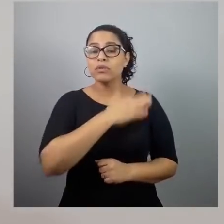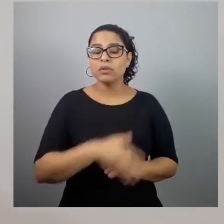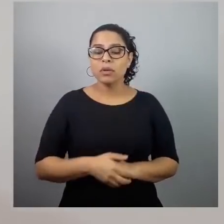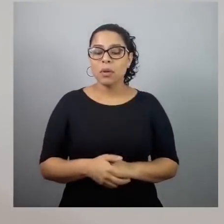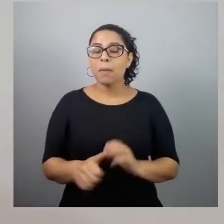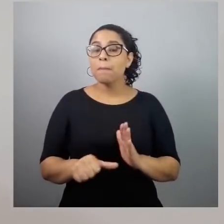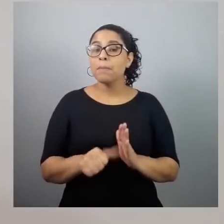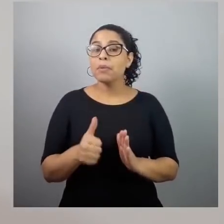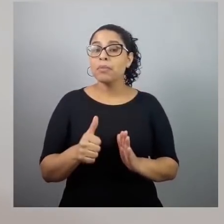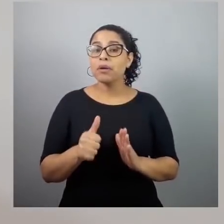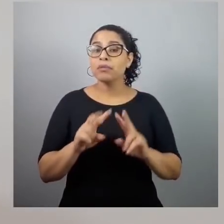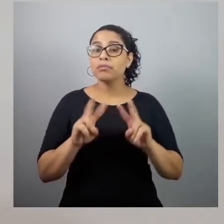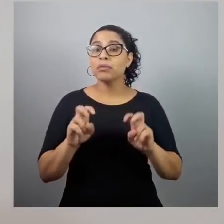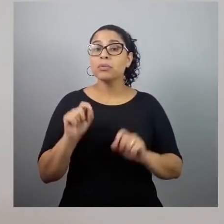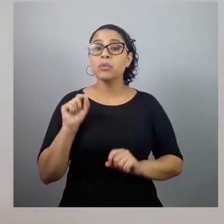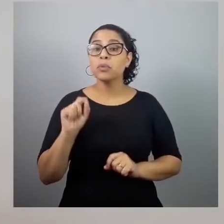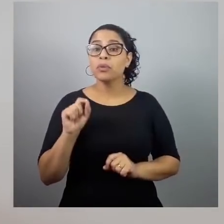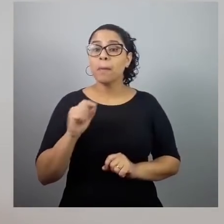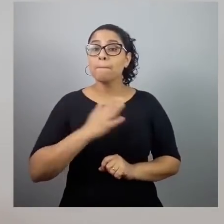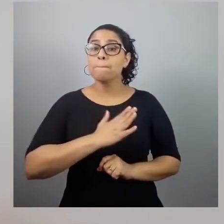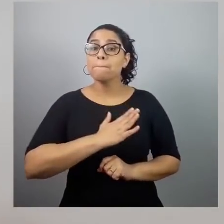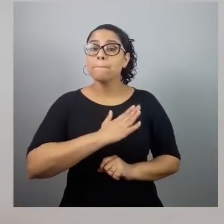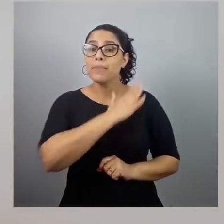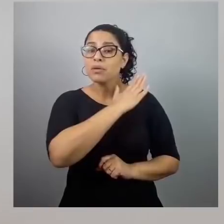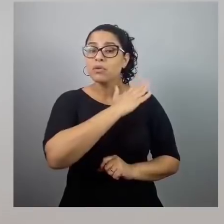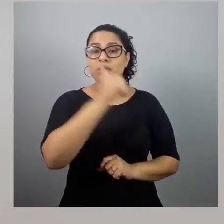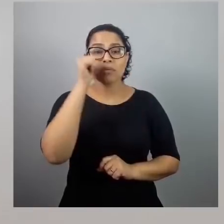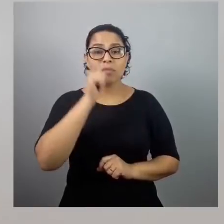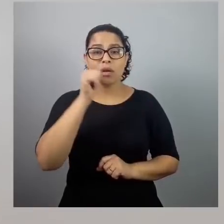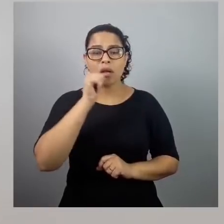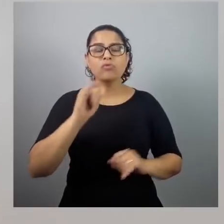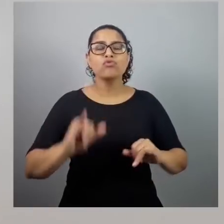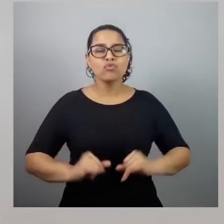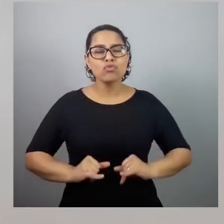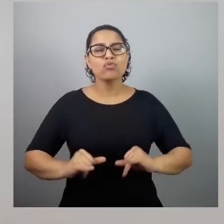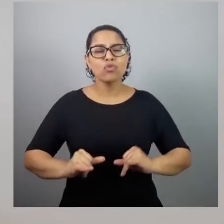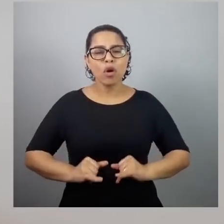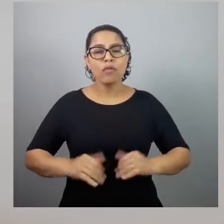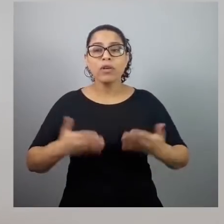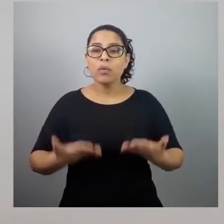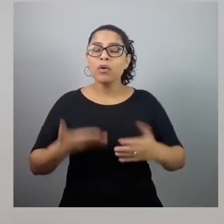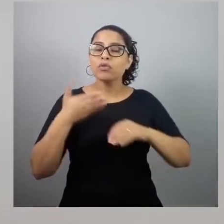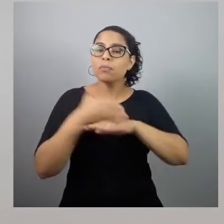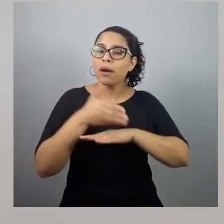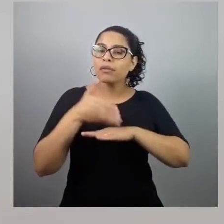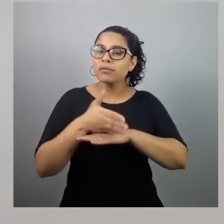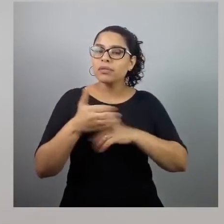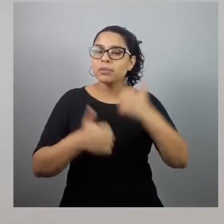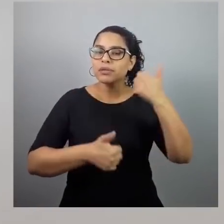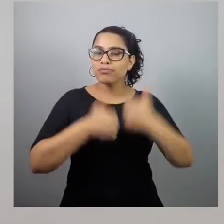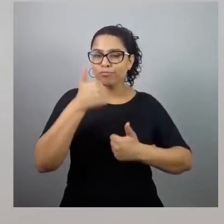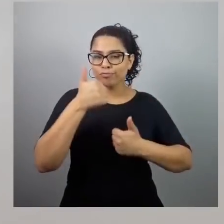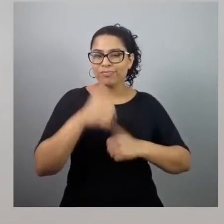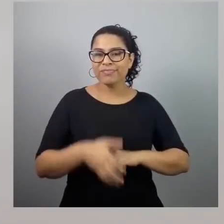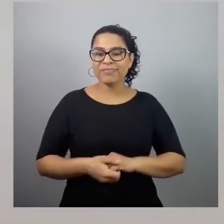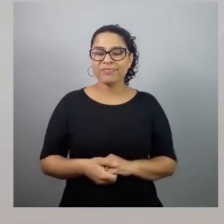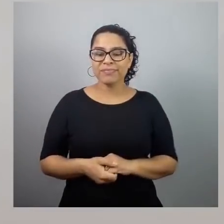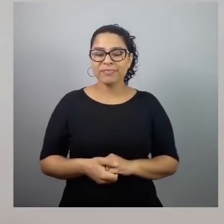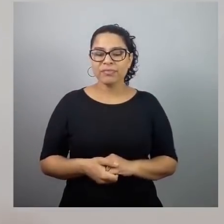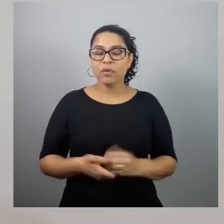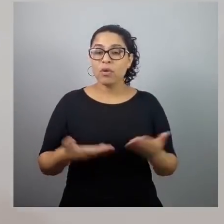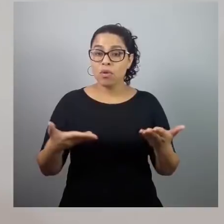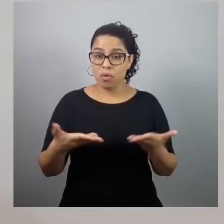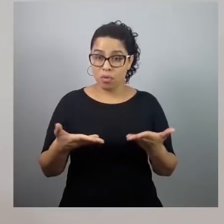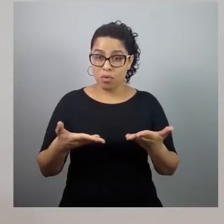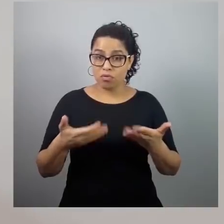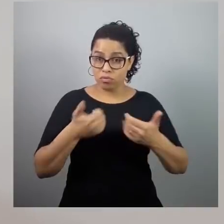O primeiro a tratarmos é sobre o preconceito que as mulheres sofrem quando participam de algumas modalidades esportivas.